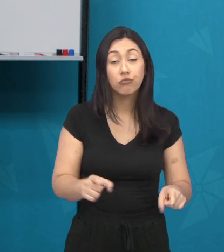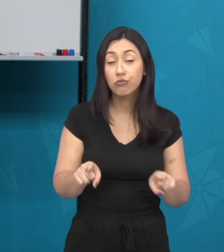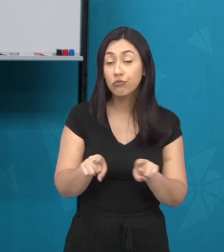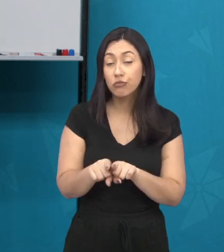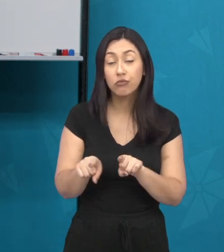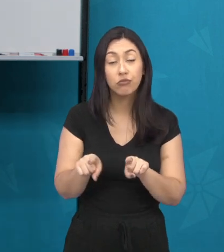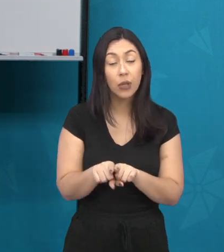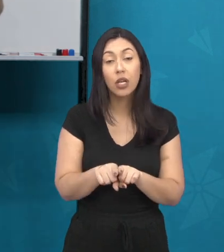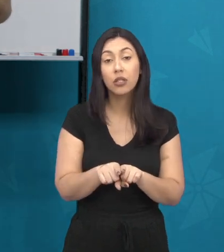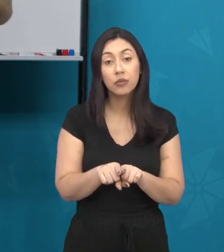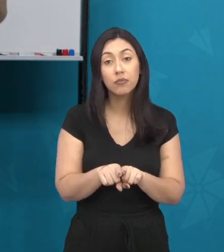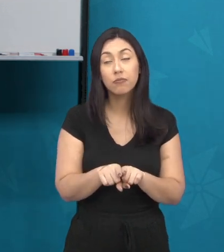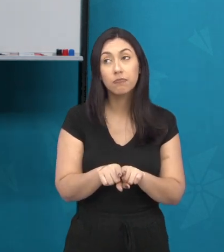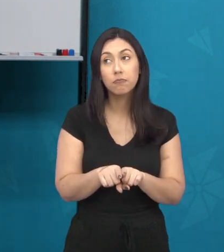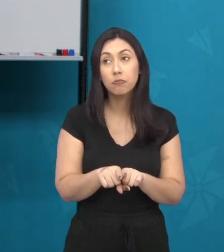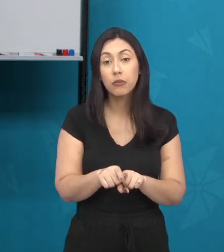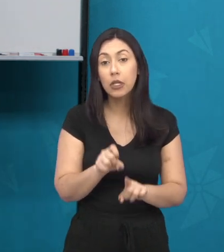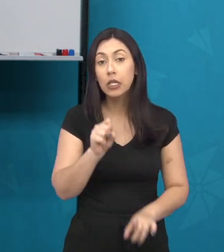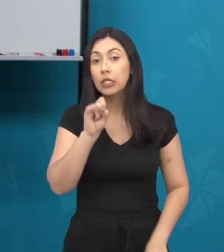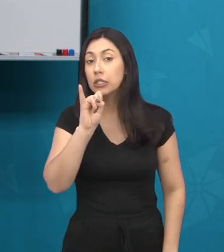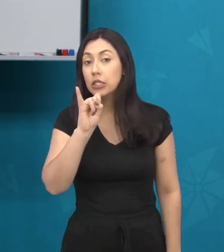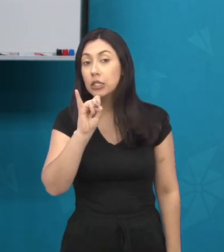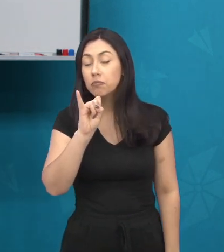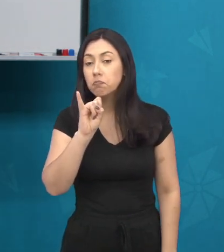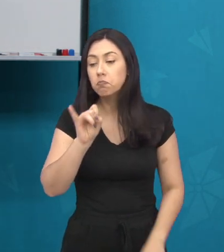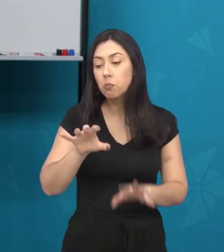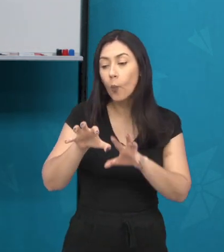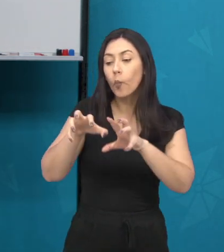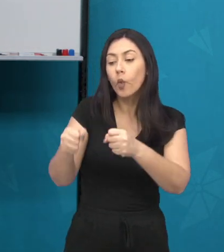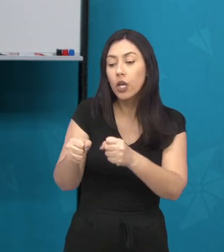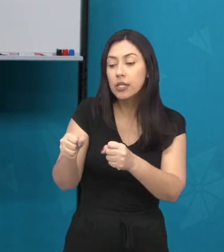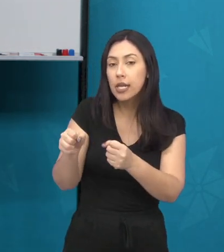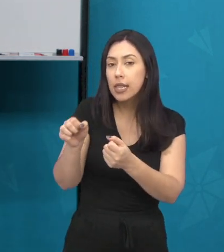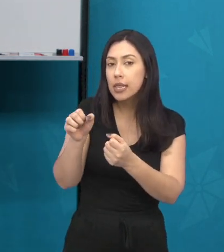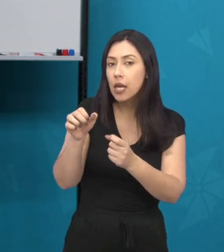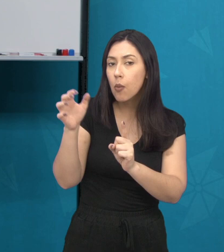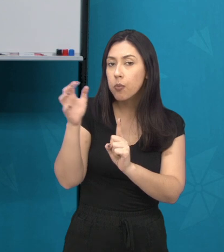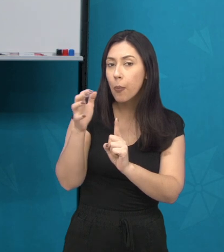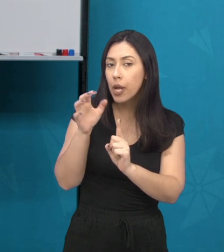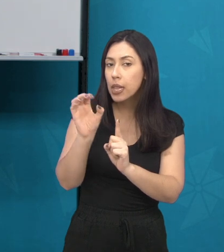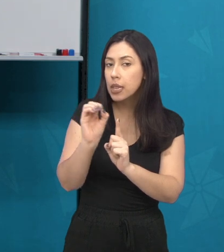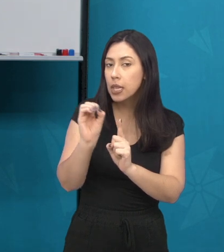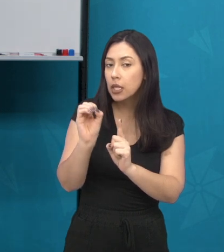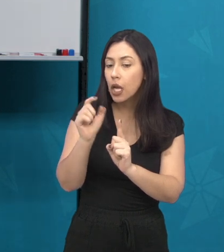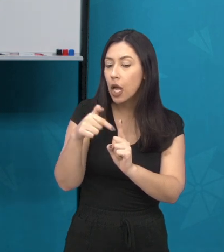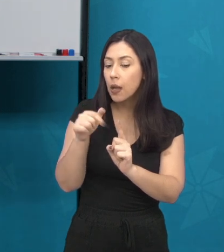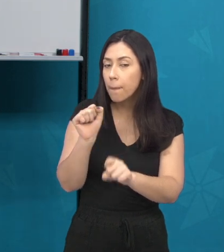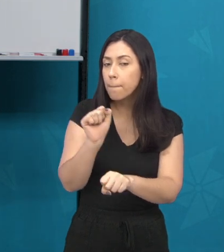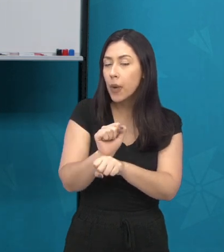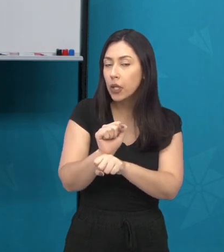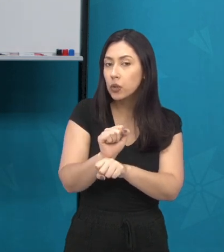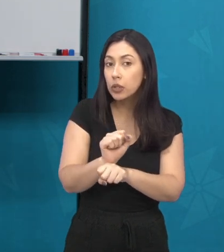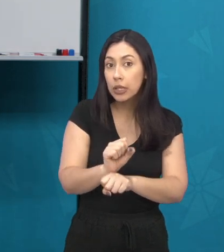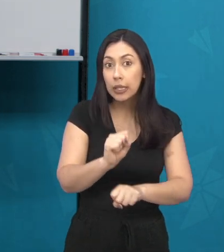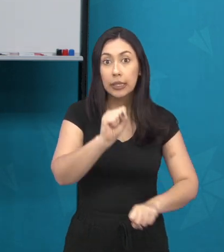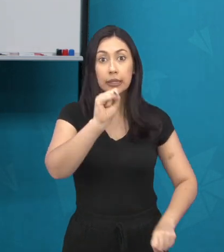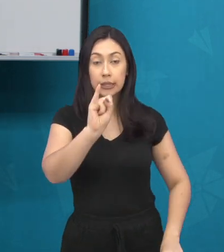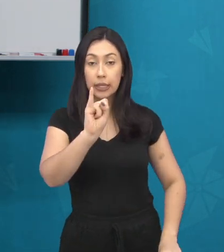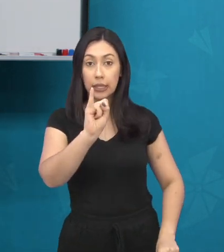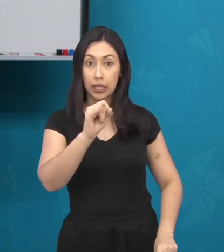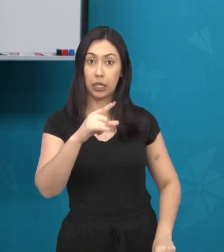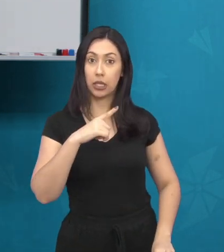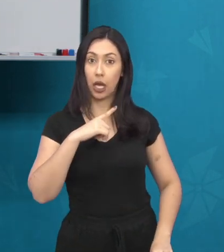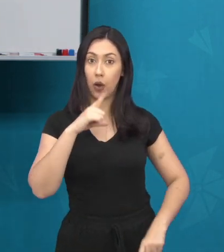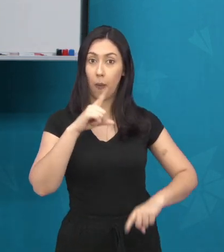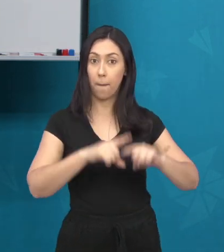maneira que se nenhuma força agir ele permanece parado se eu tenho um corpo em movimento